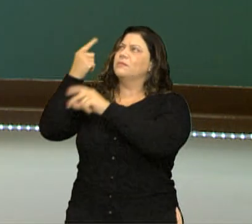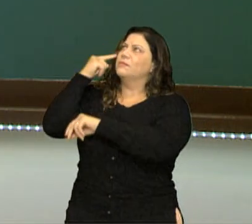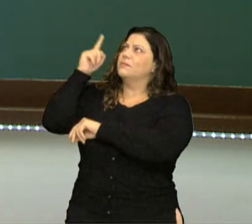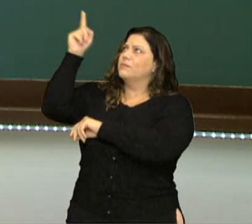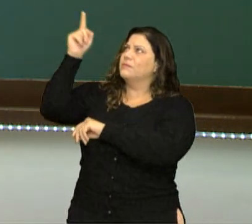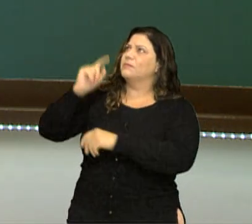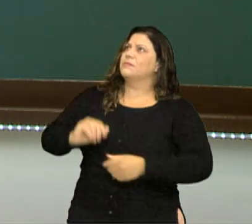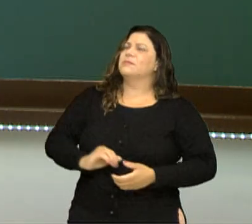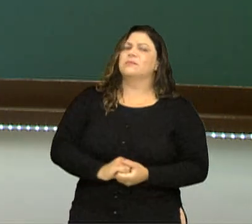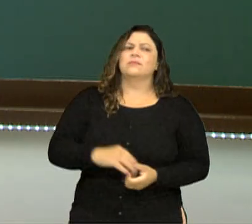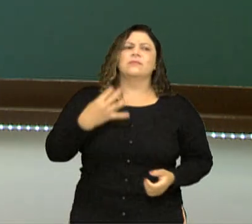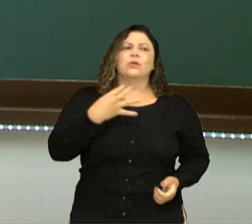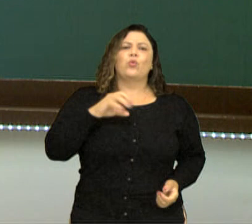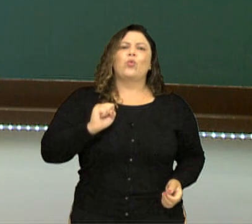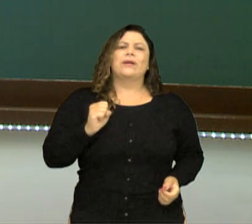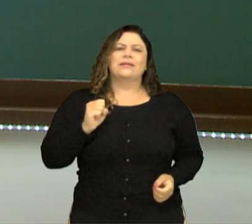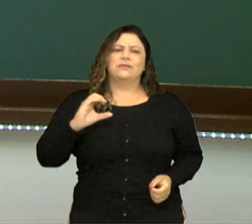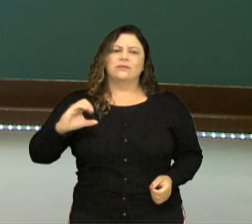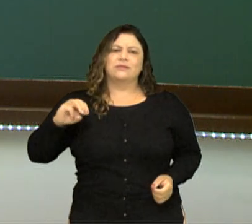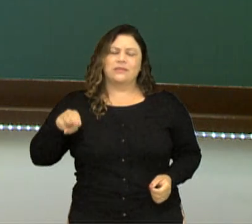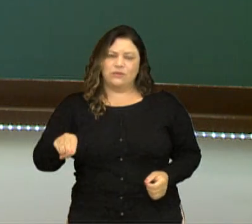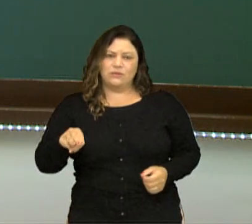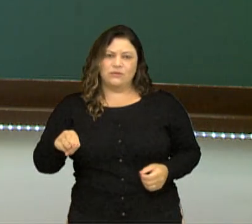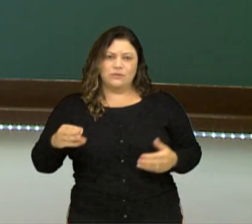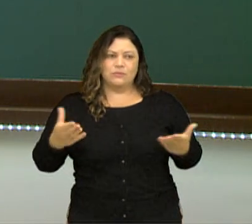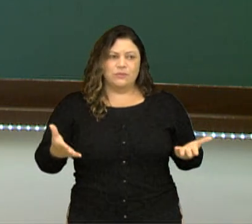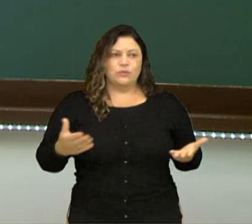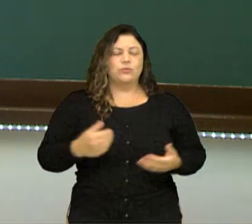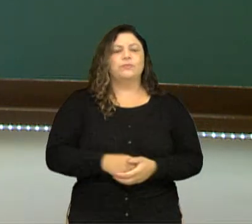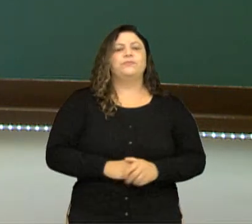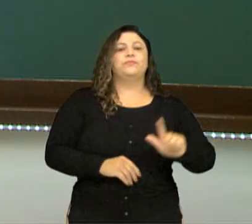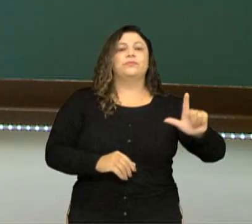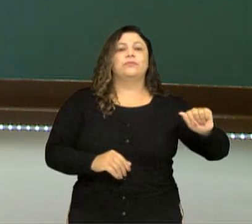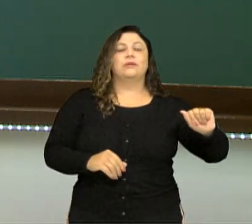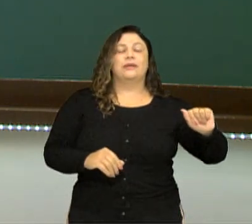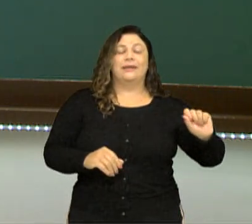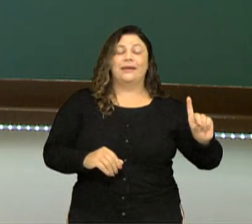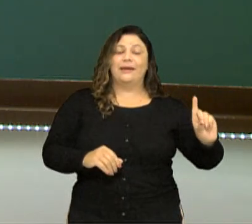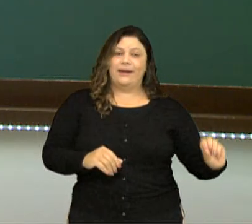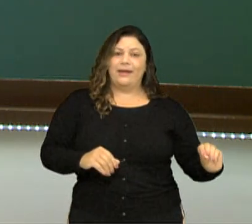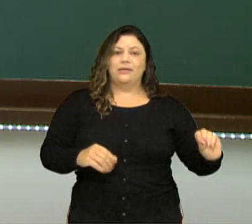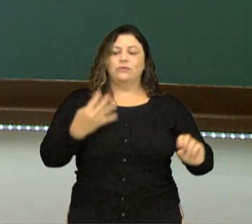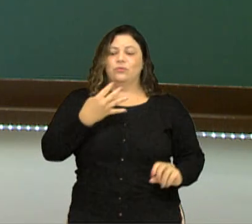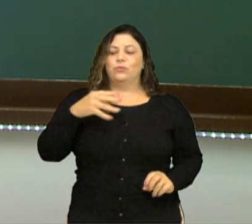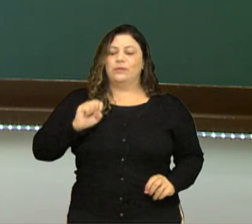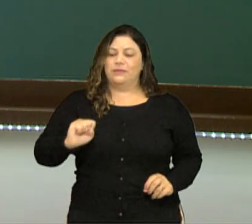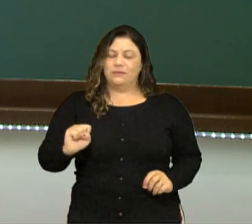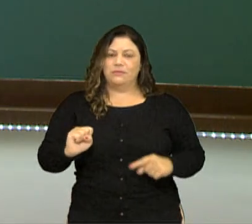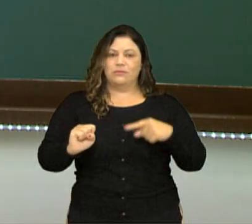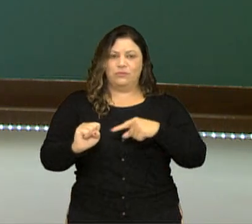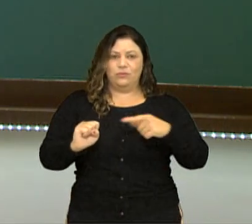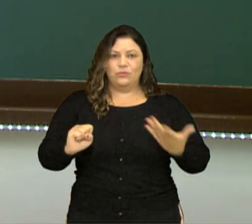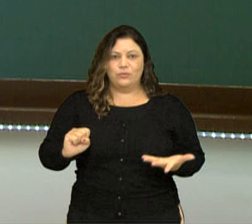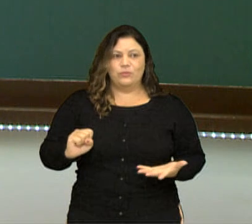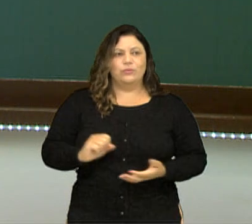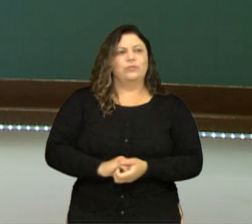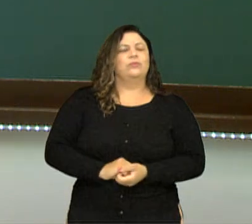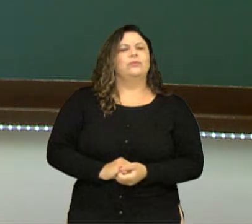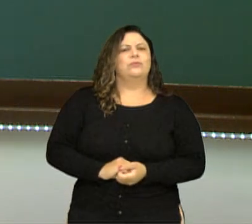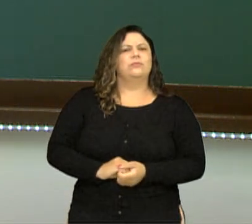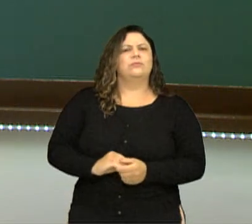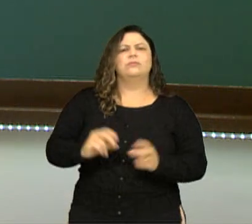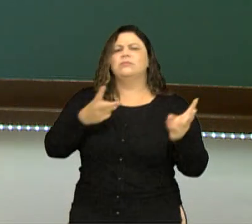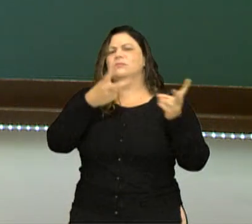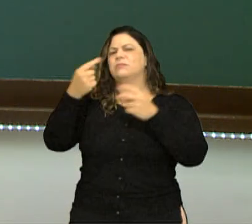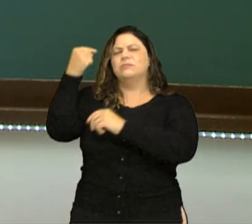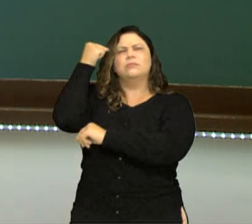lado vai valer 48 centímetros, tá? O lado, 48 centímetros. Ora, se o lado é 48 centímetros, você